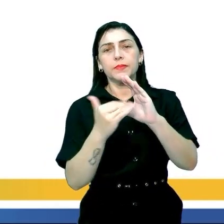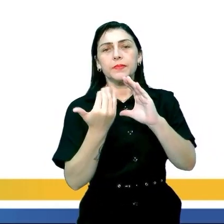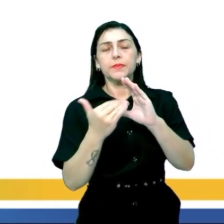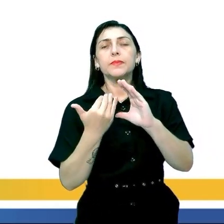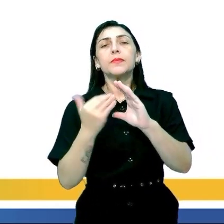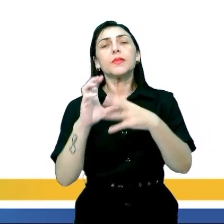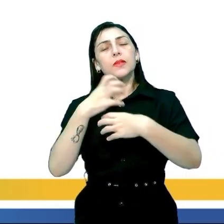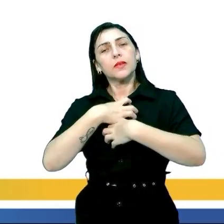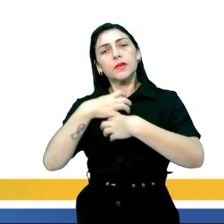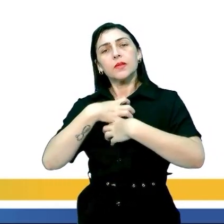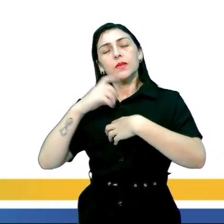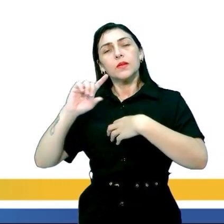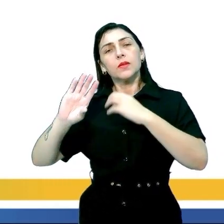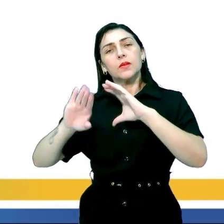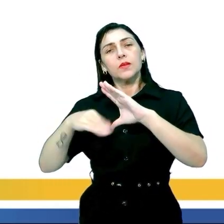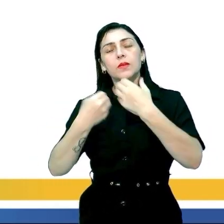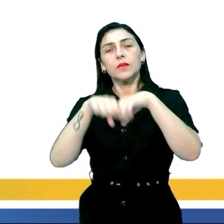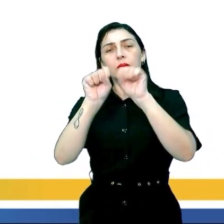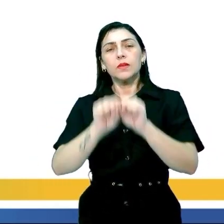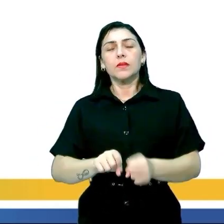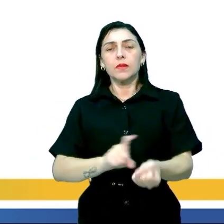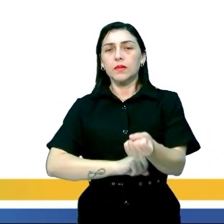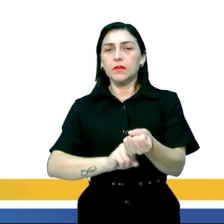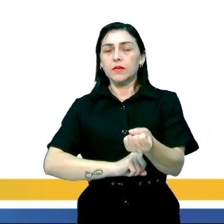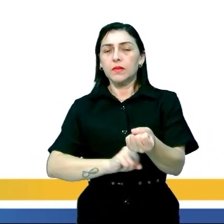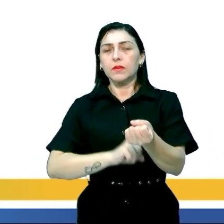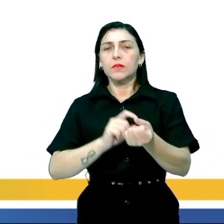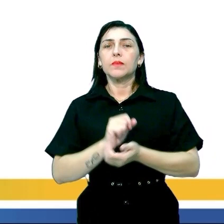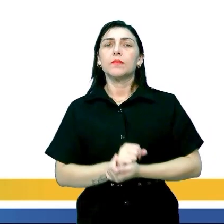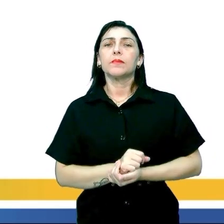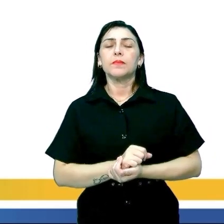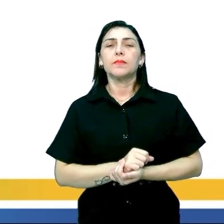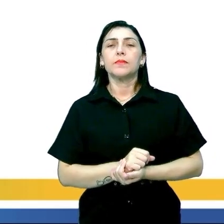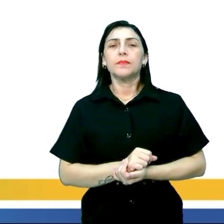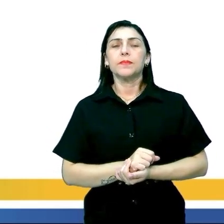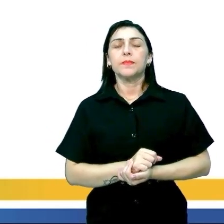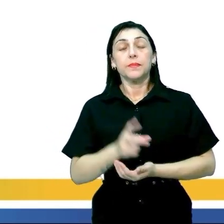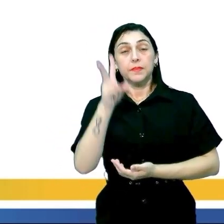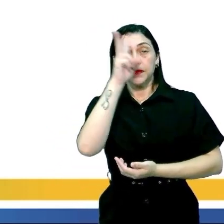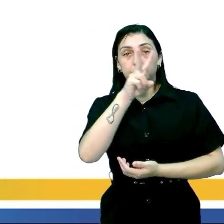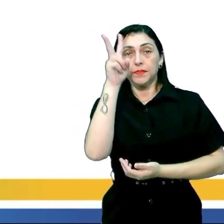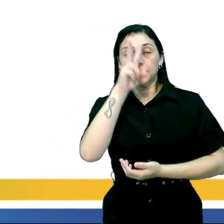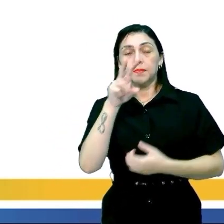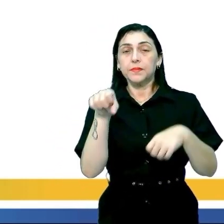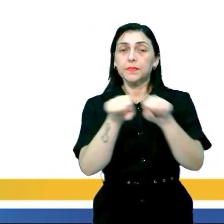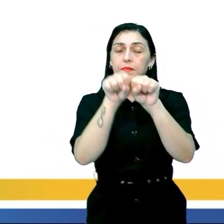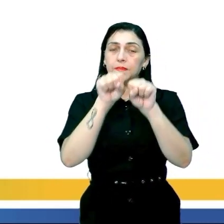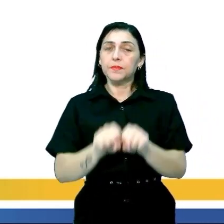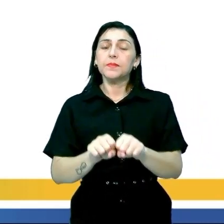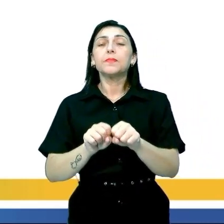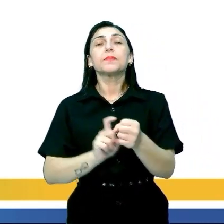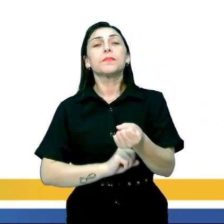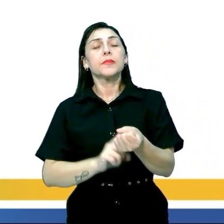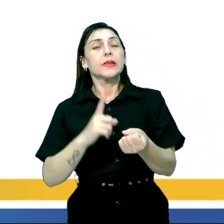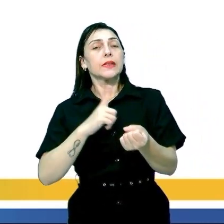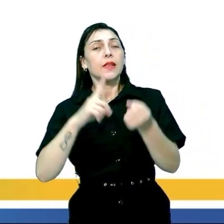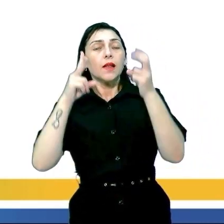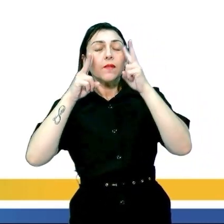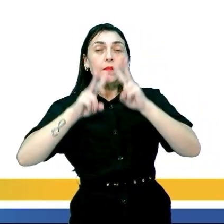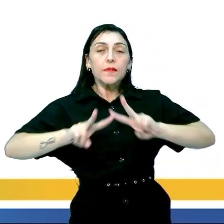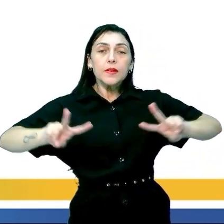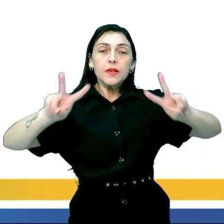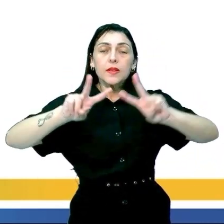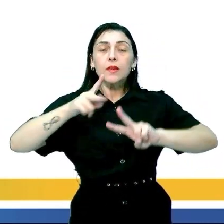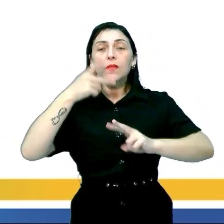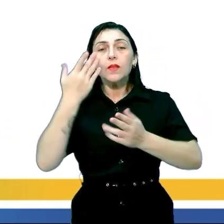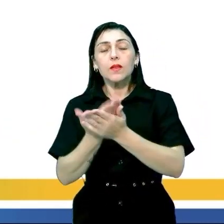essas sensações para o nosso sistema nervoso central, tá? E lembrando que o sistema sensorial tem a visão, que a gente